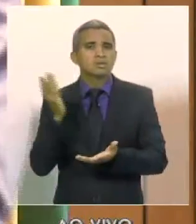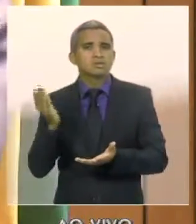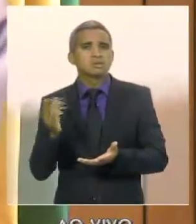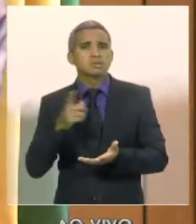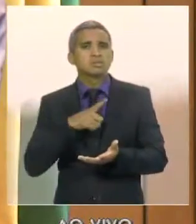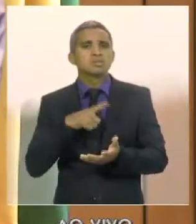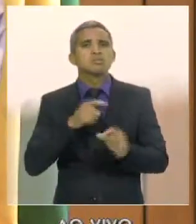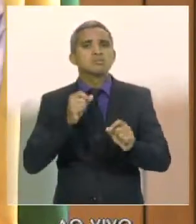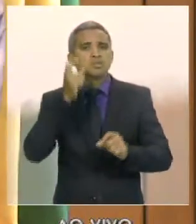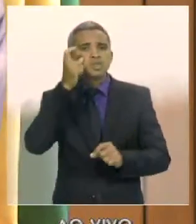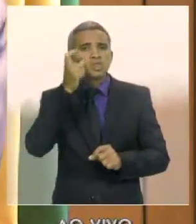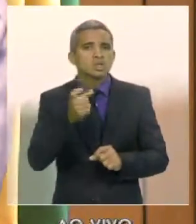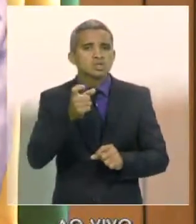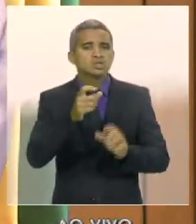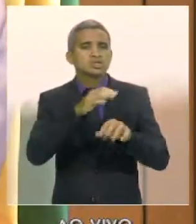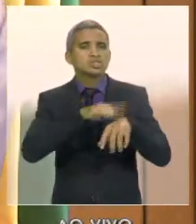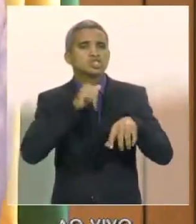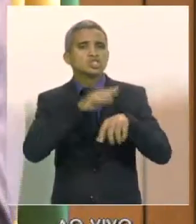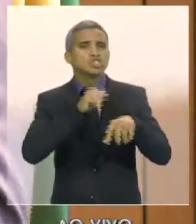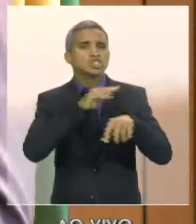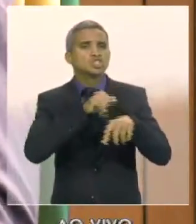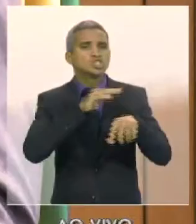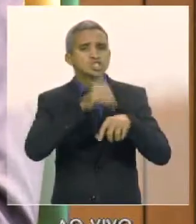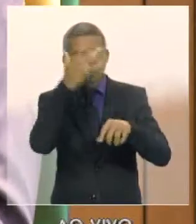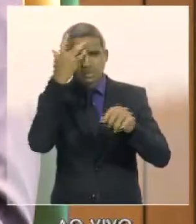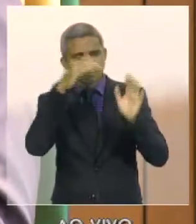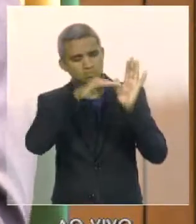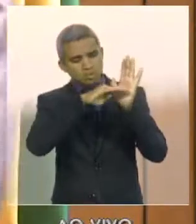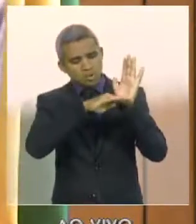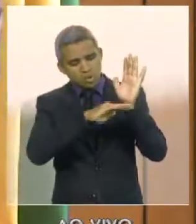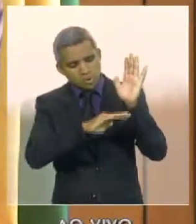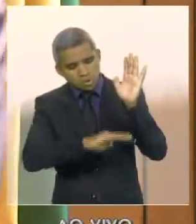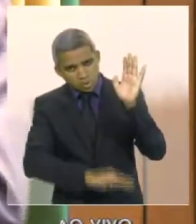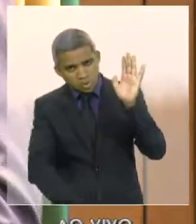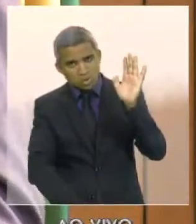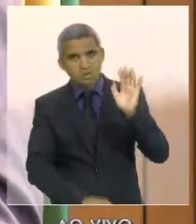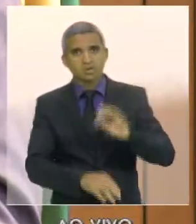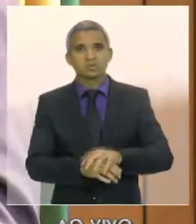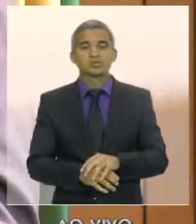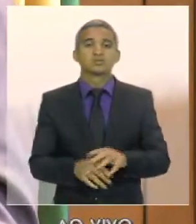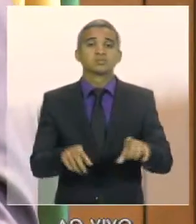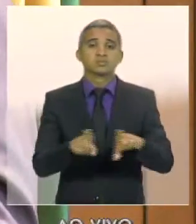convocar realmente todos aqueles que estão aptos a serem convocados, como fez. Inclusive, nós